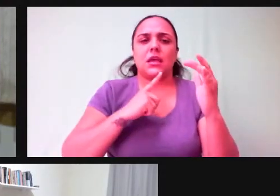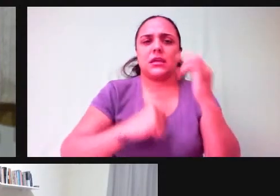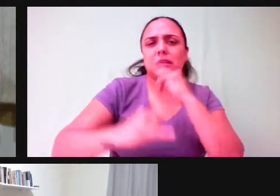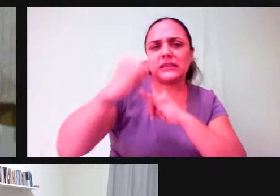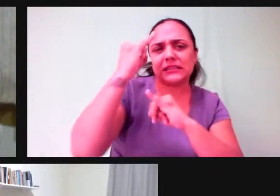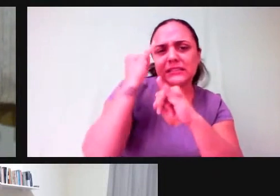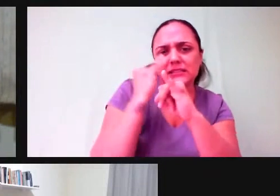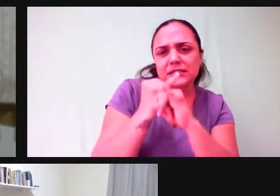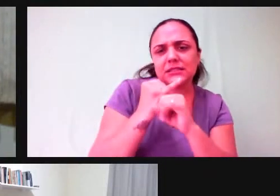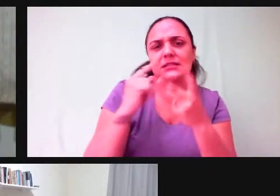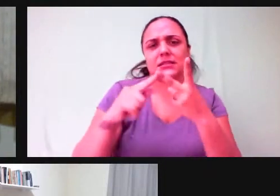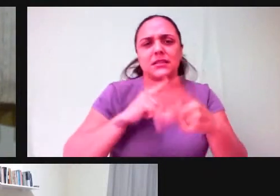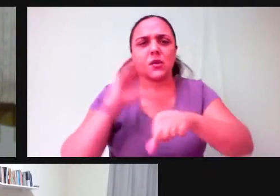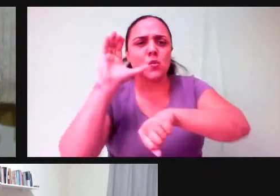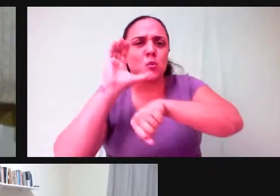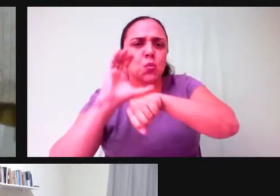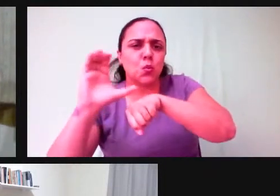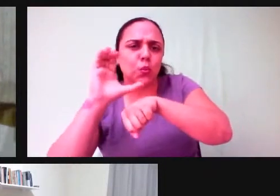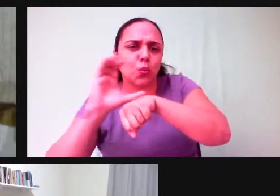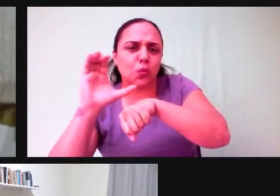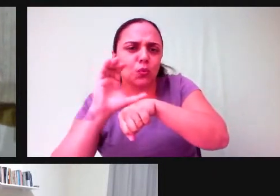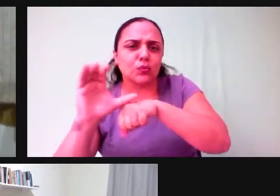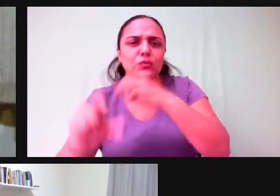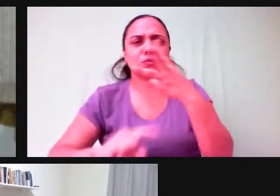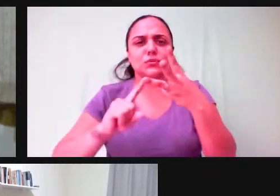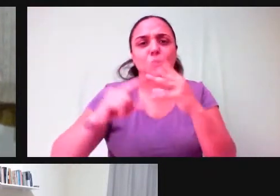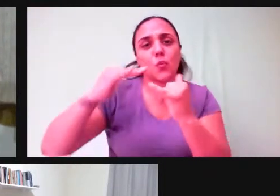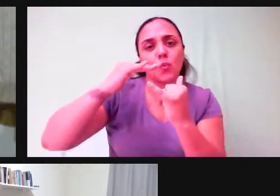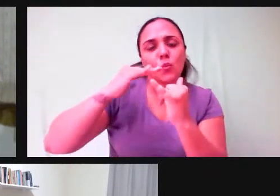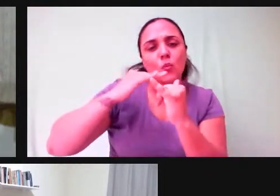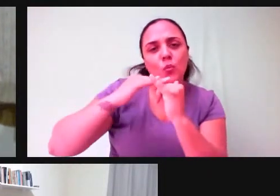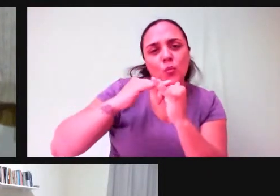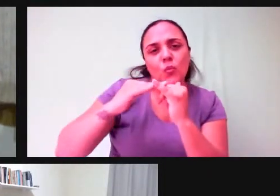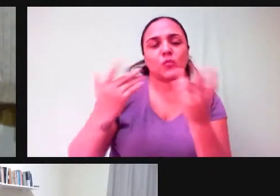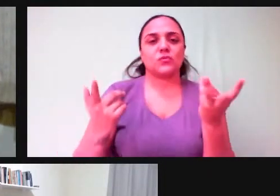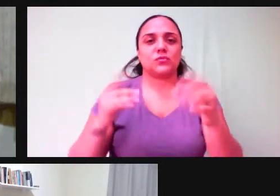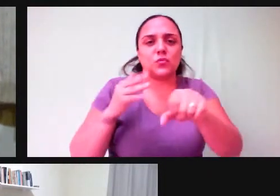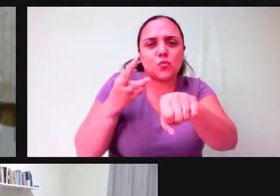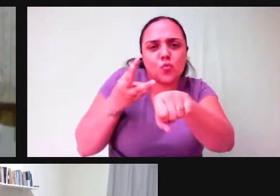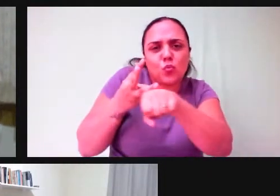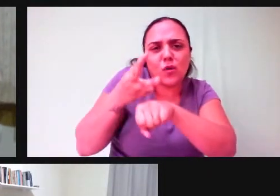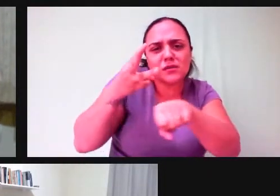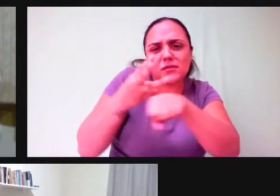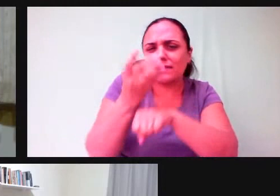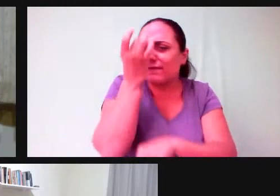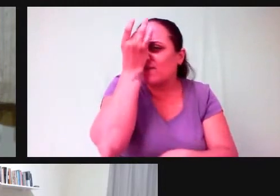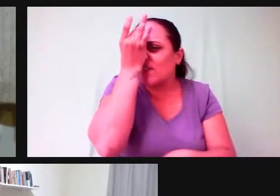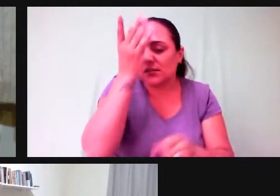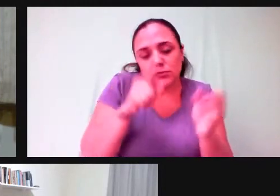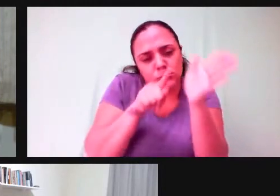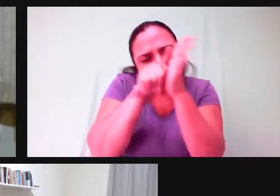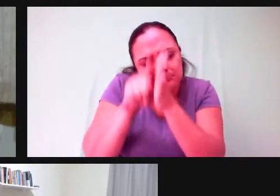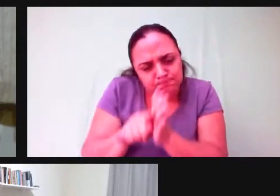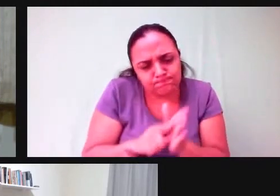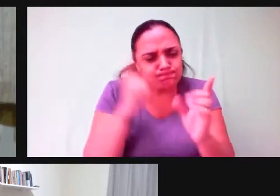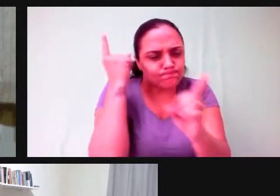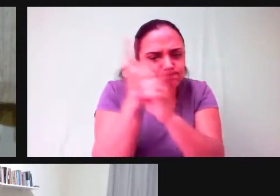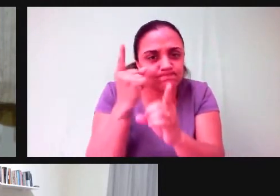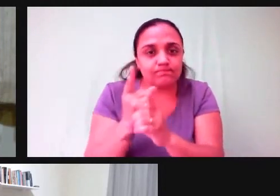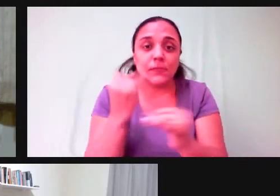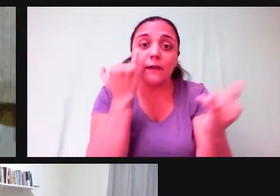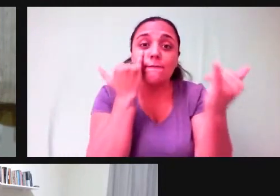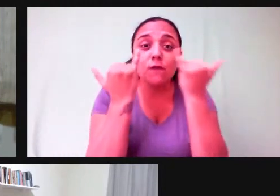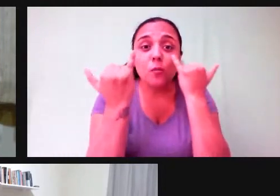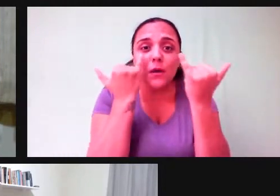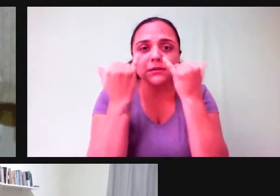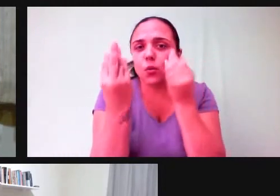Nós temos cursos online, nós temos o WhatsApp, que é o mais acessível, o mais simples, que muita gente tem informação, tem acesso à informação